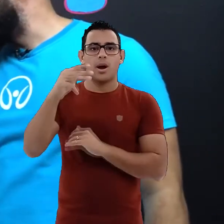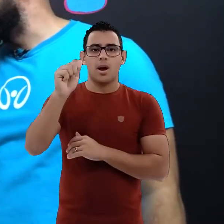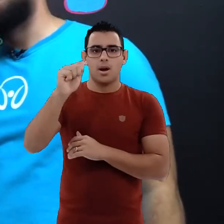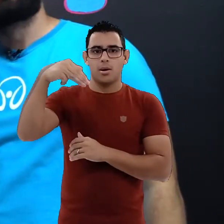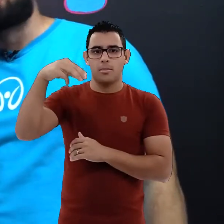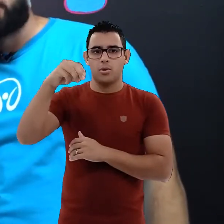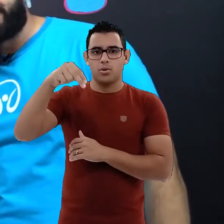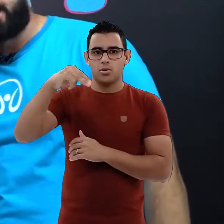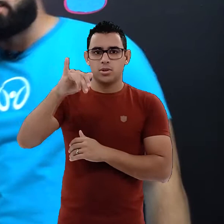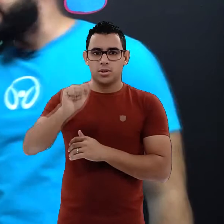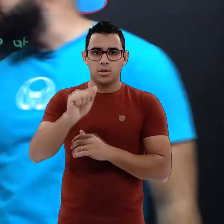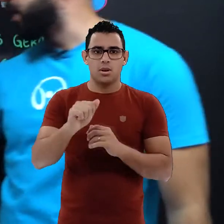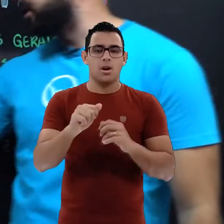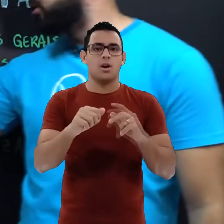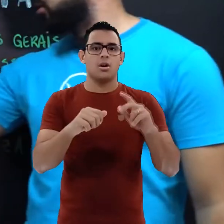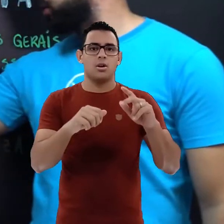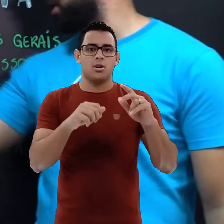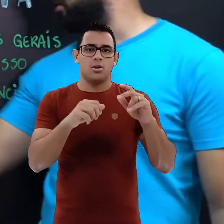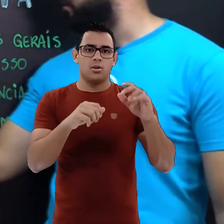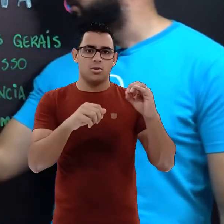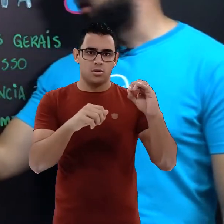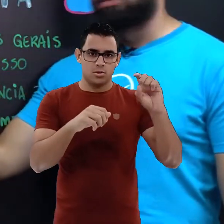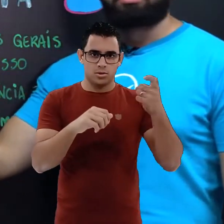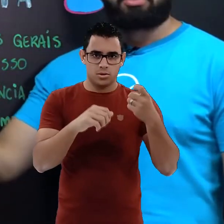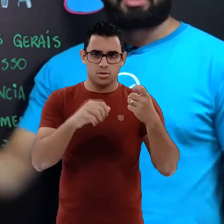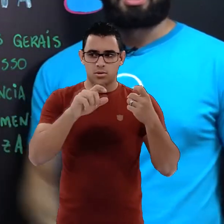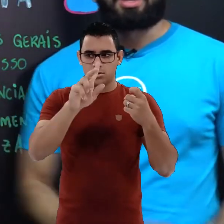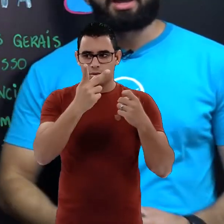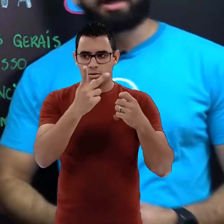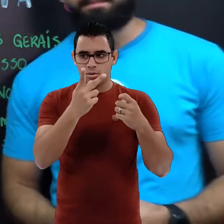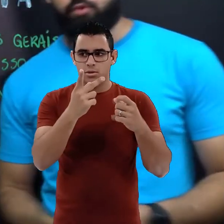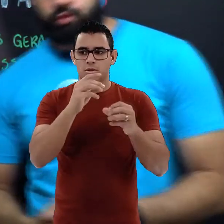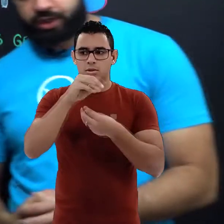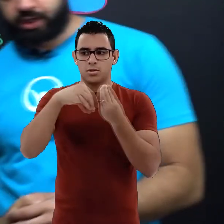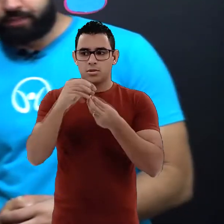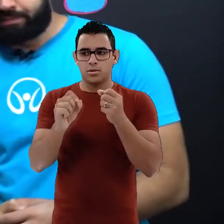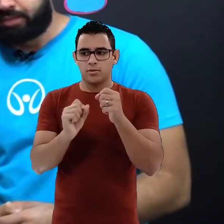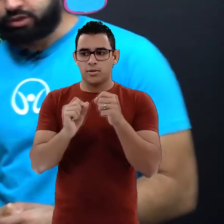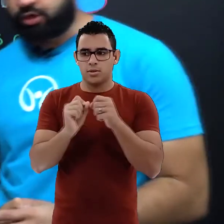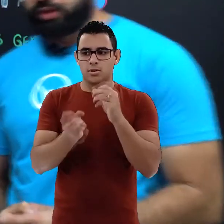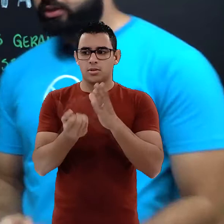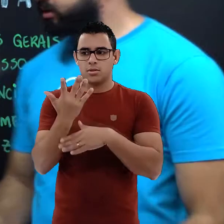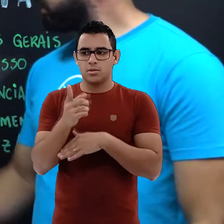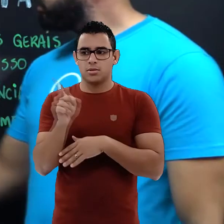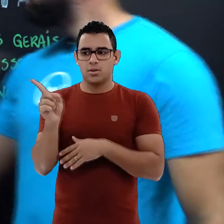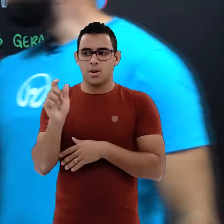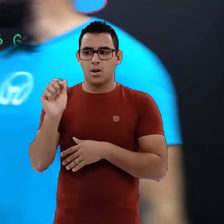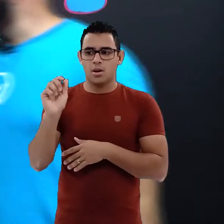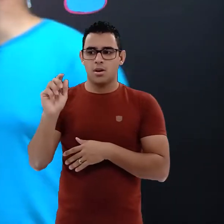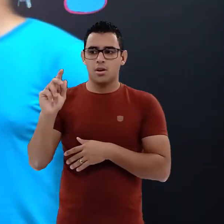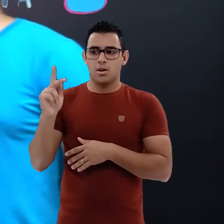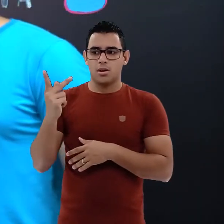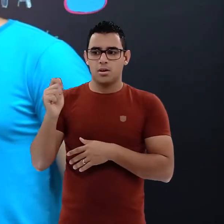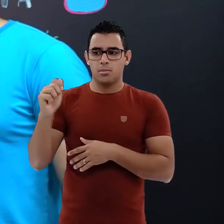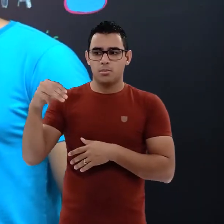Então, o gás nitrogênio mais o gás hidrogênio formando a amônia. Pessoas, você